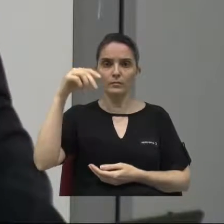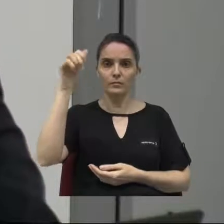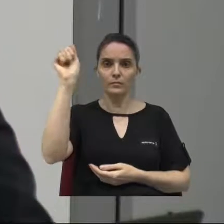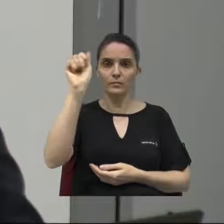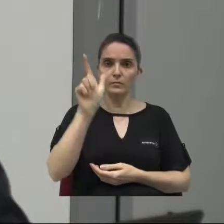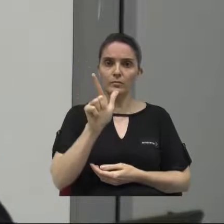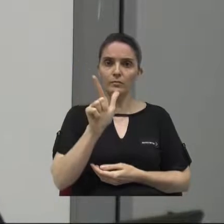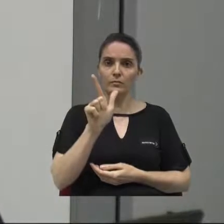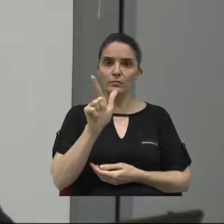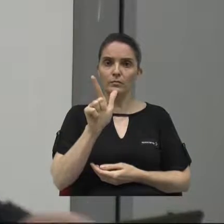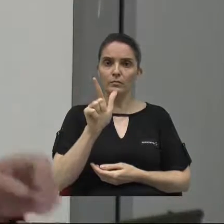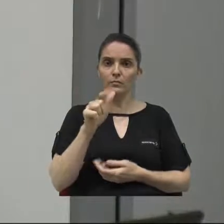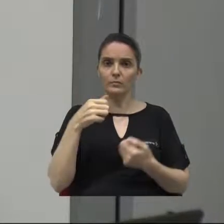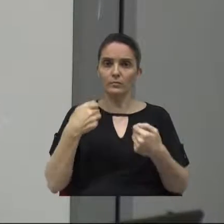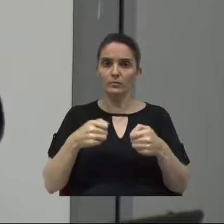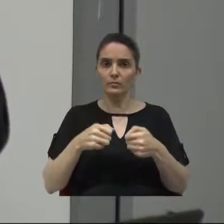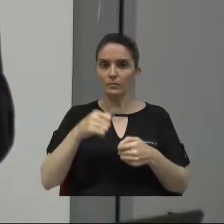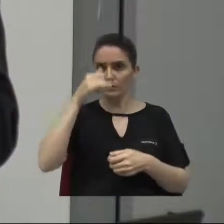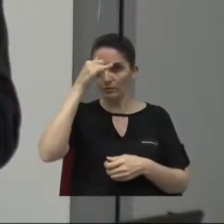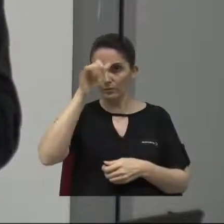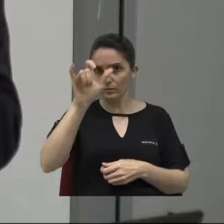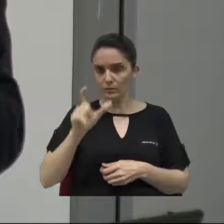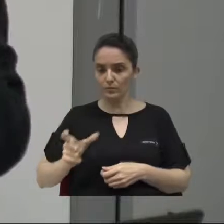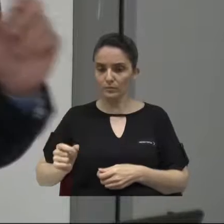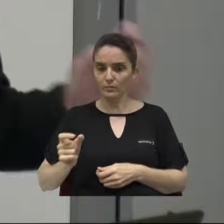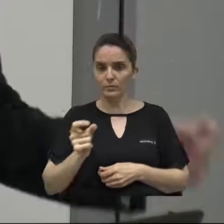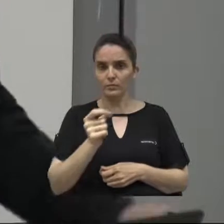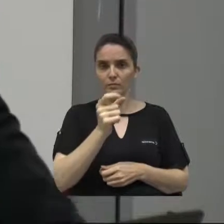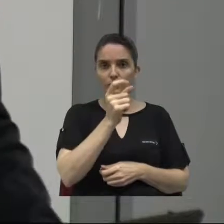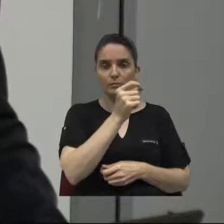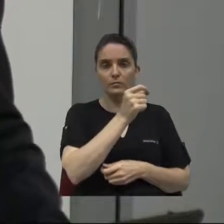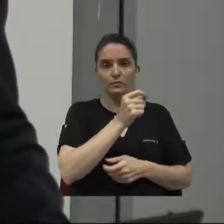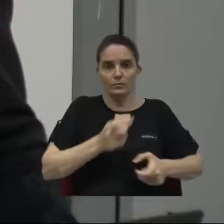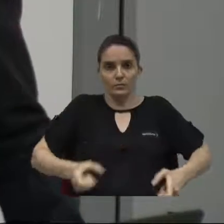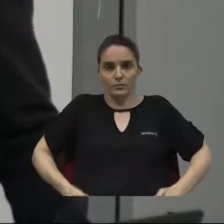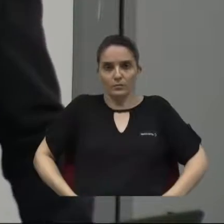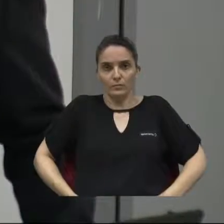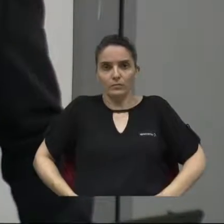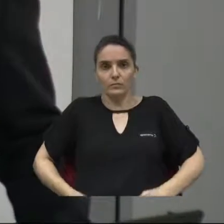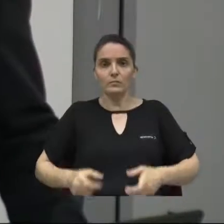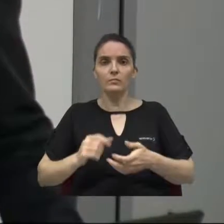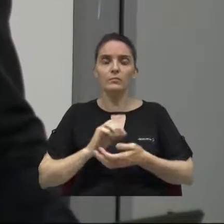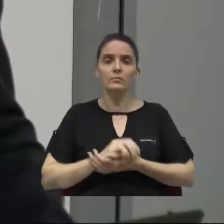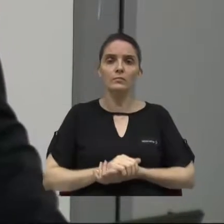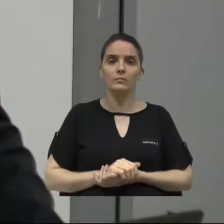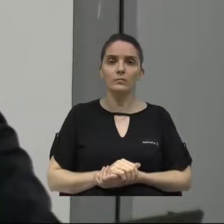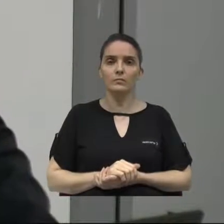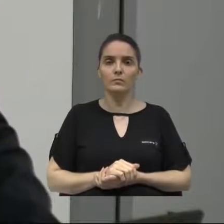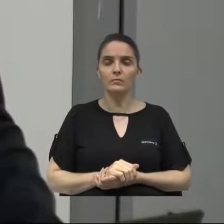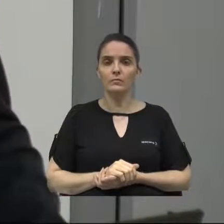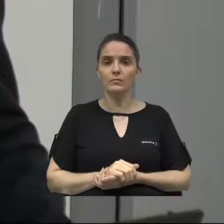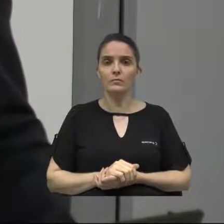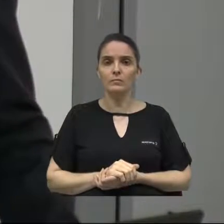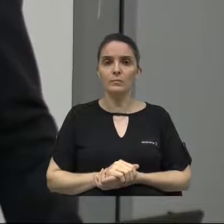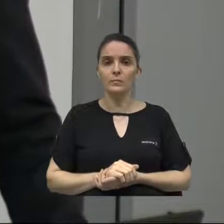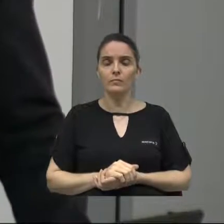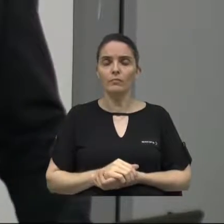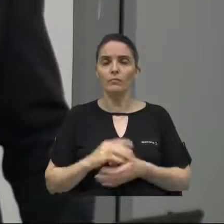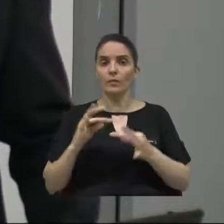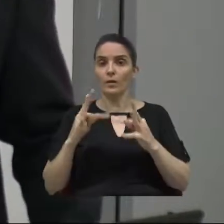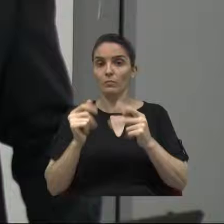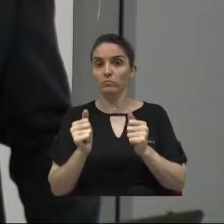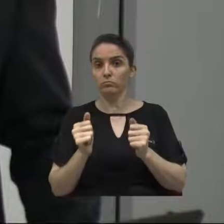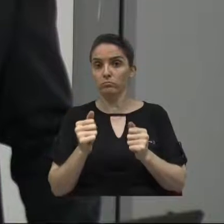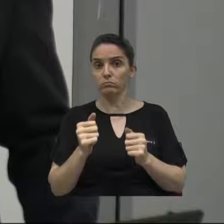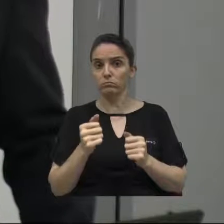importância da prevenção do câncer de próstata, senhor presidente, que é um alerta a todos nós homens.